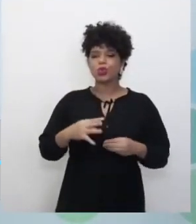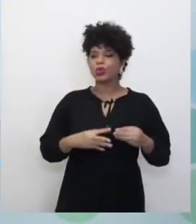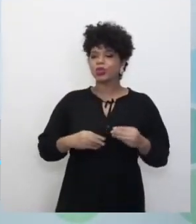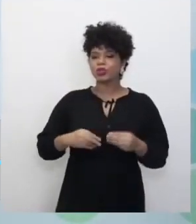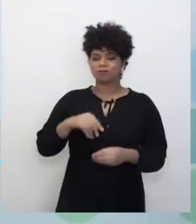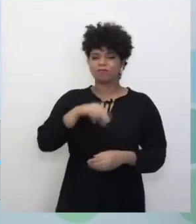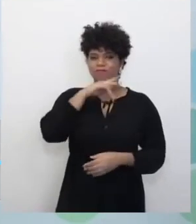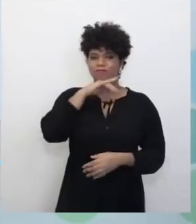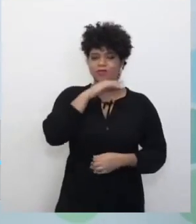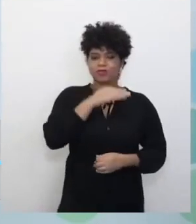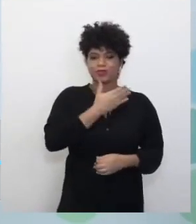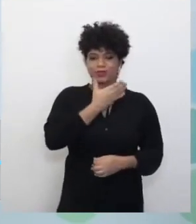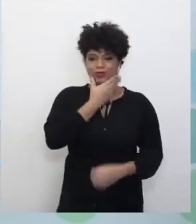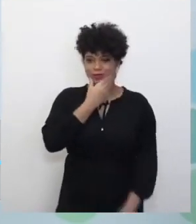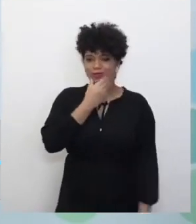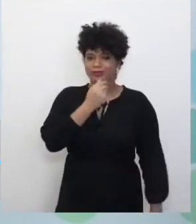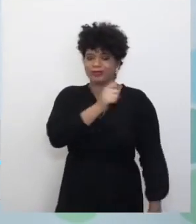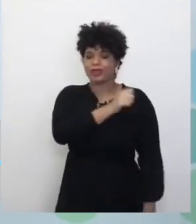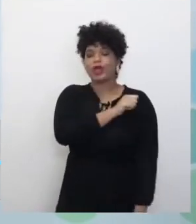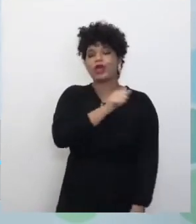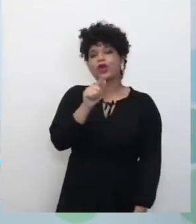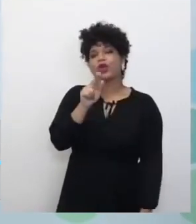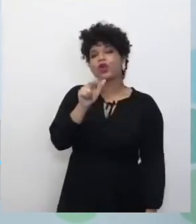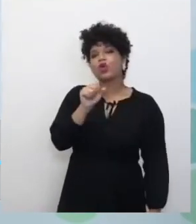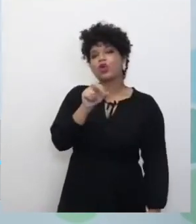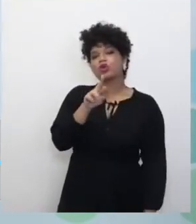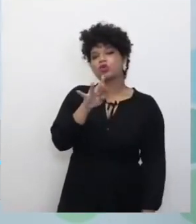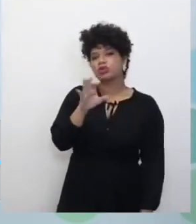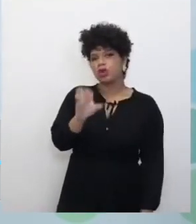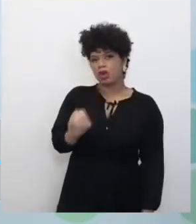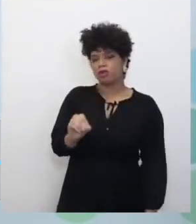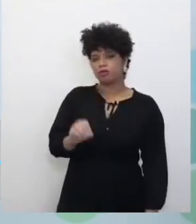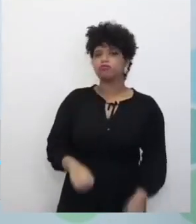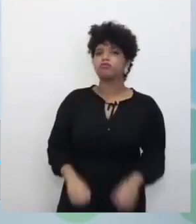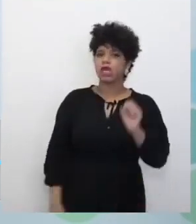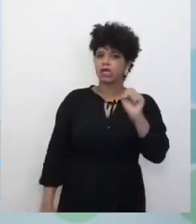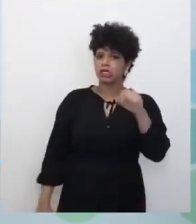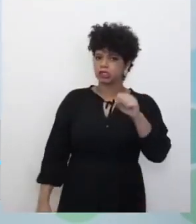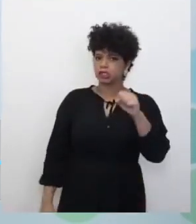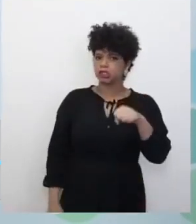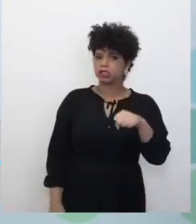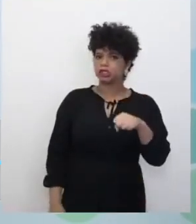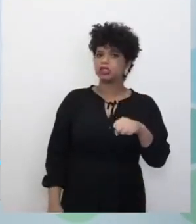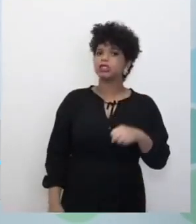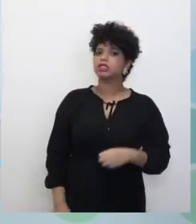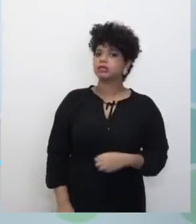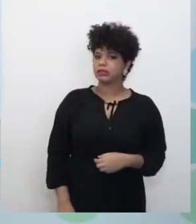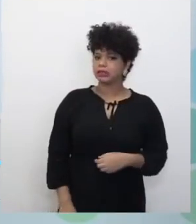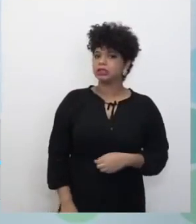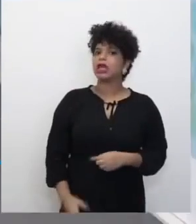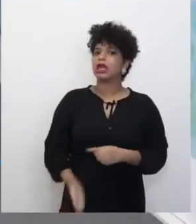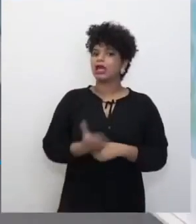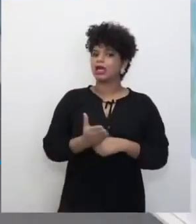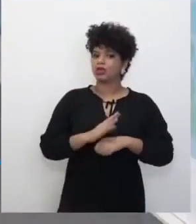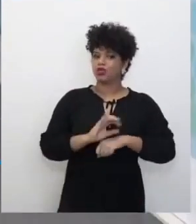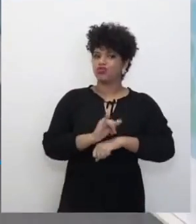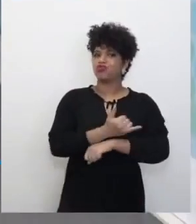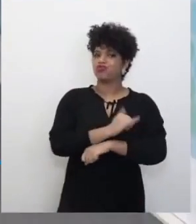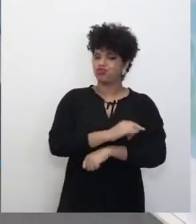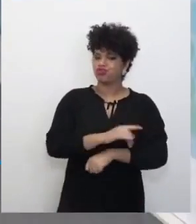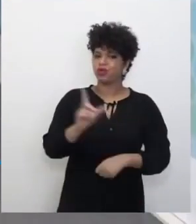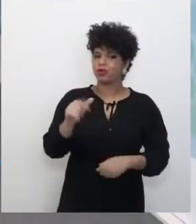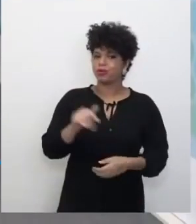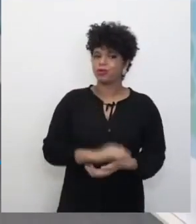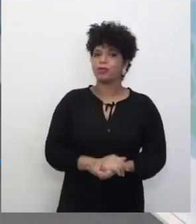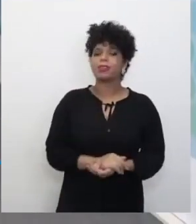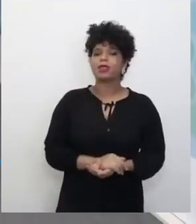vamos lá. O Gustavo, da professora Bruna. Sim, pode favorecer a ganhar peso. Boa resposta. O aluno Daniel,